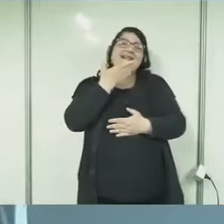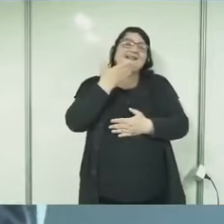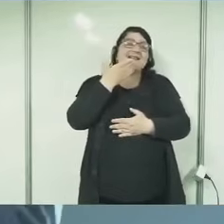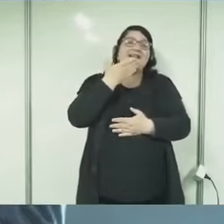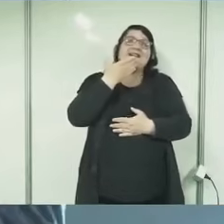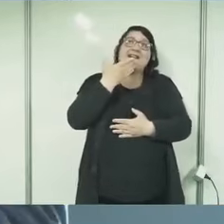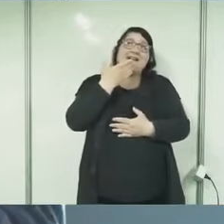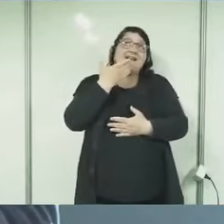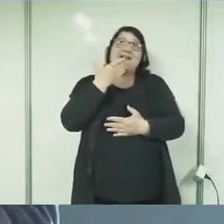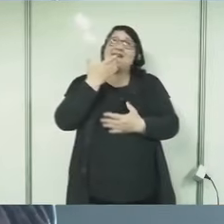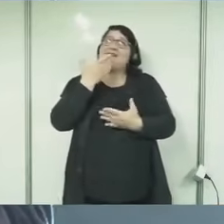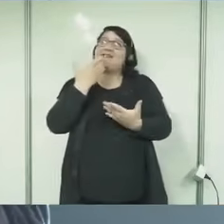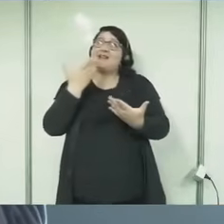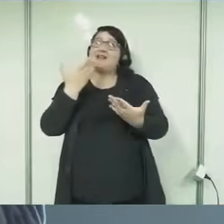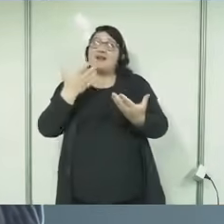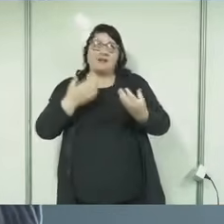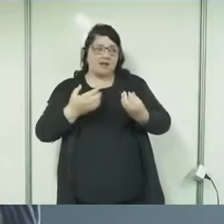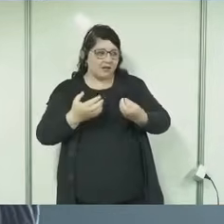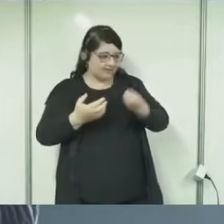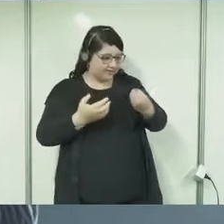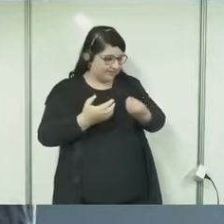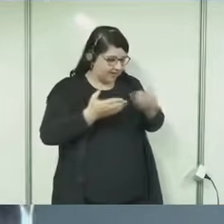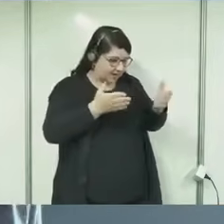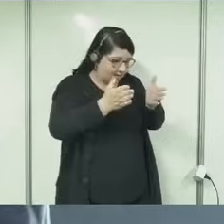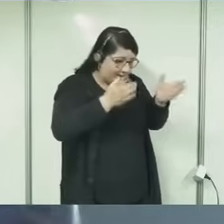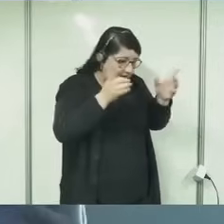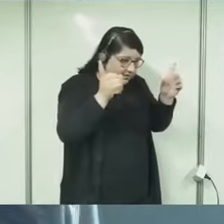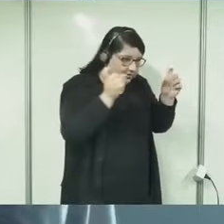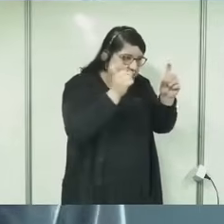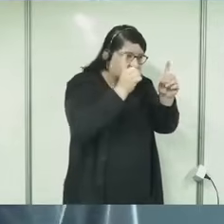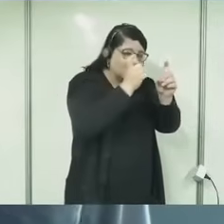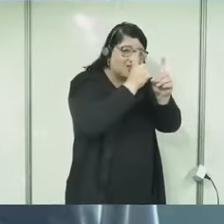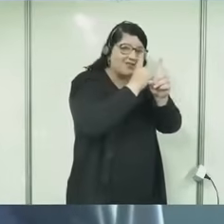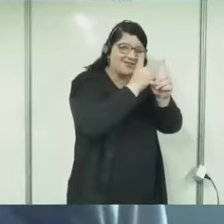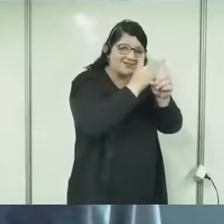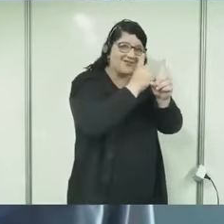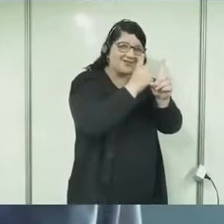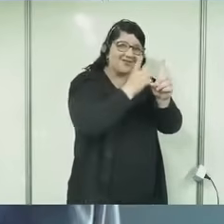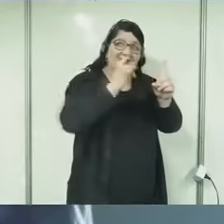que me tira desta cova